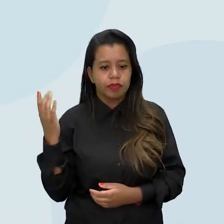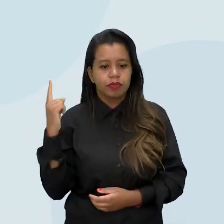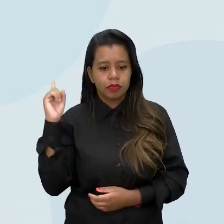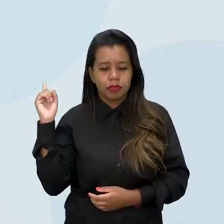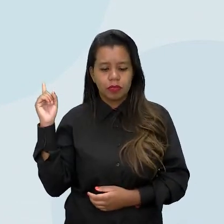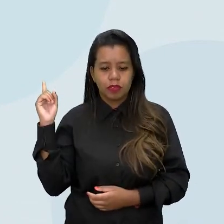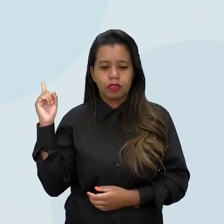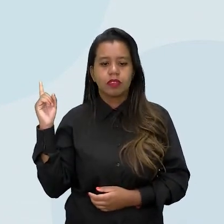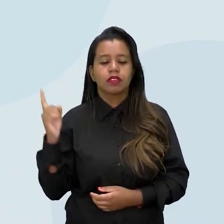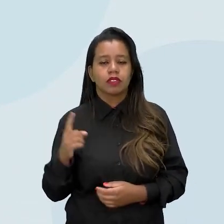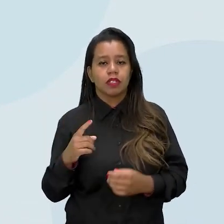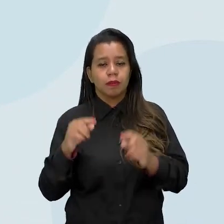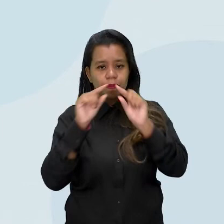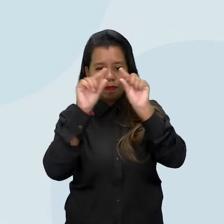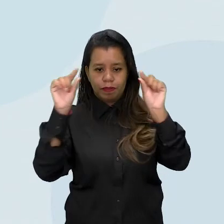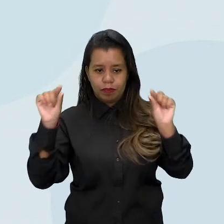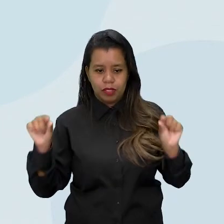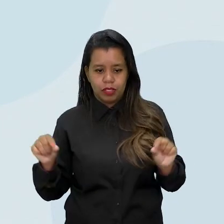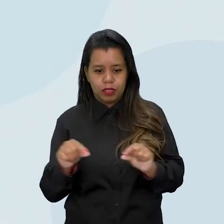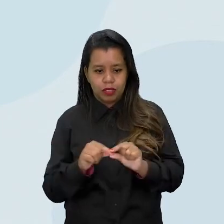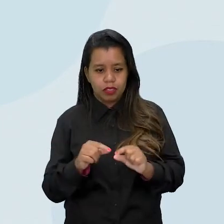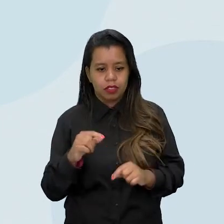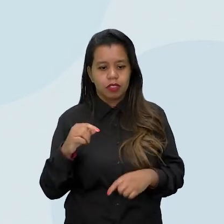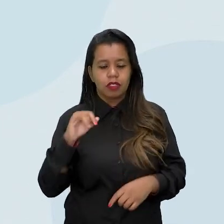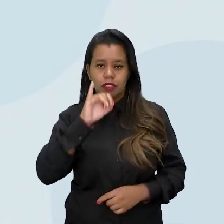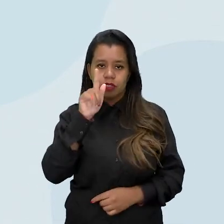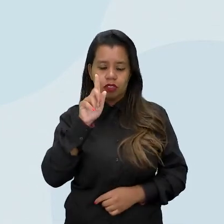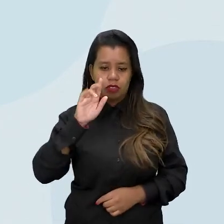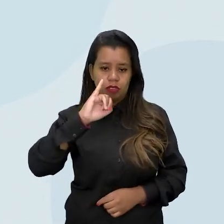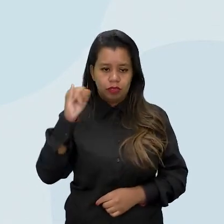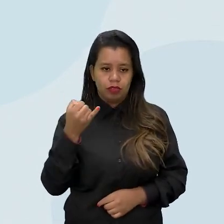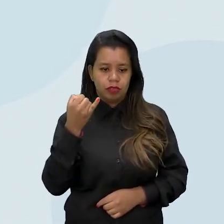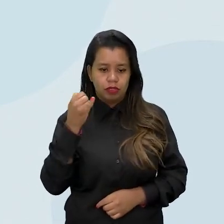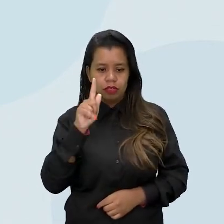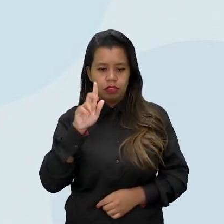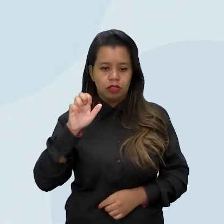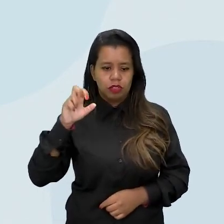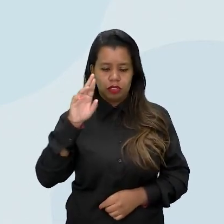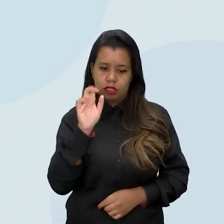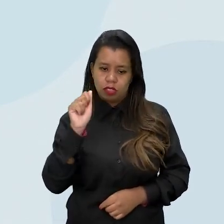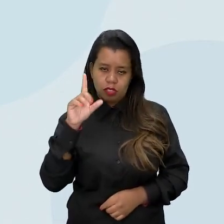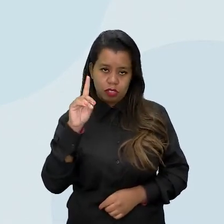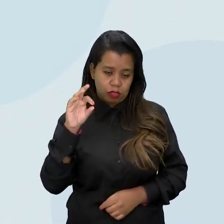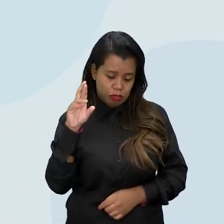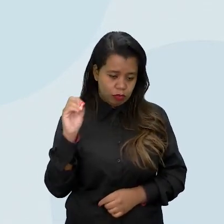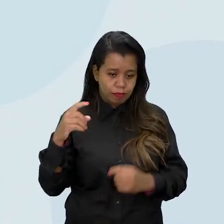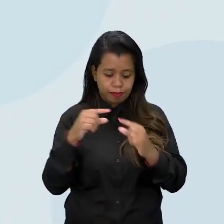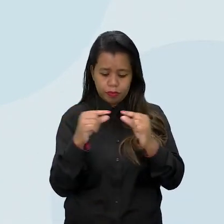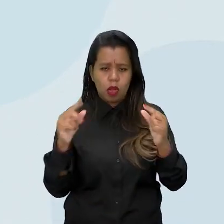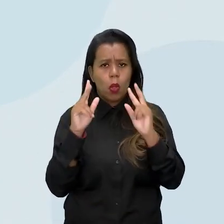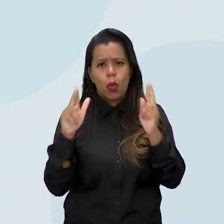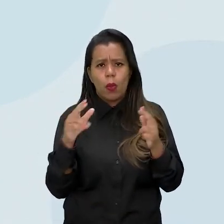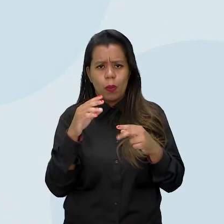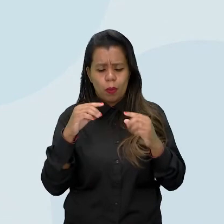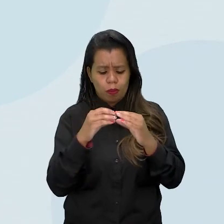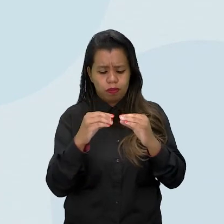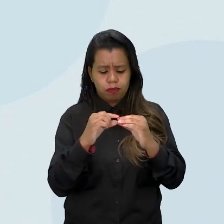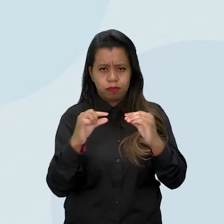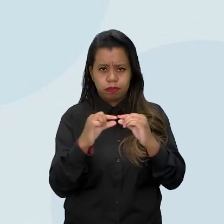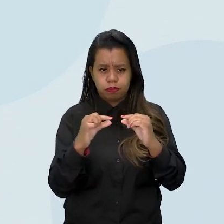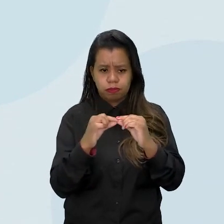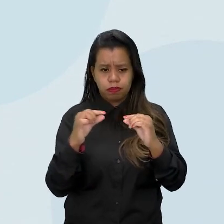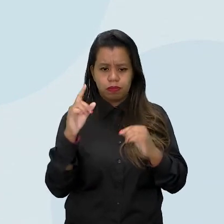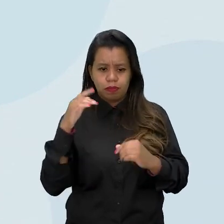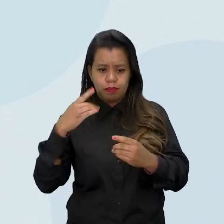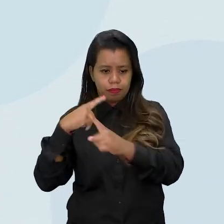encontrar. O gerador a gente representa com esse símbolo, né? Um mais e um menos, é como se fosse a pilha. E aí, o interruptor a